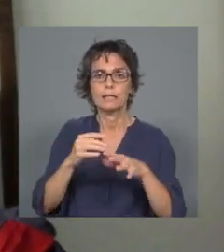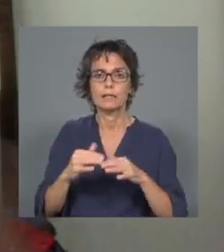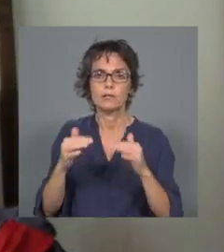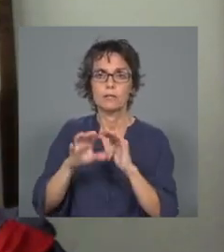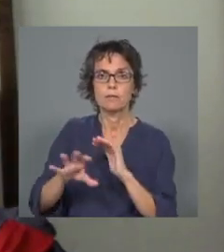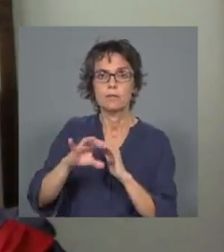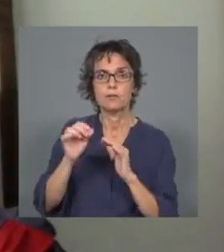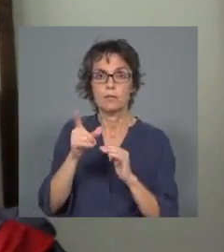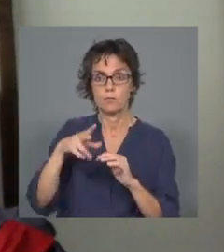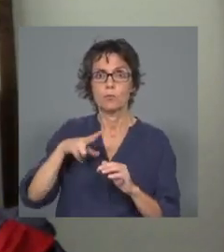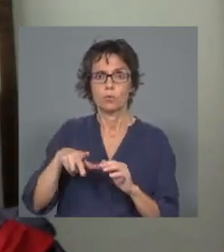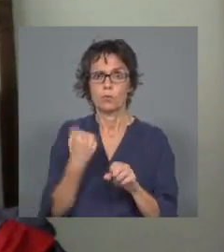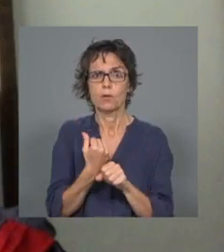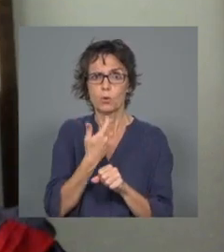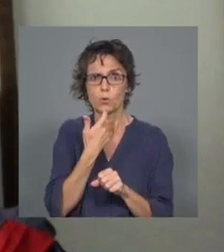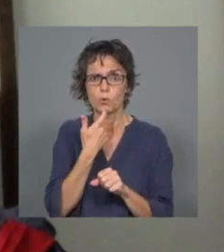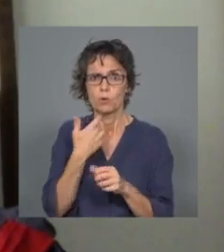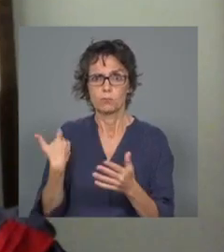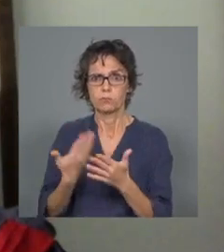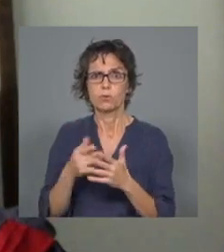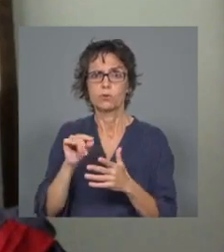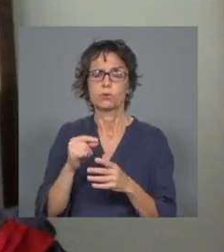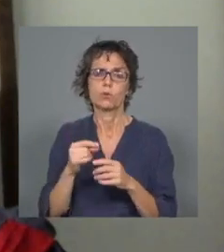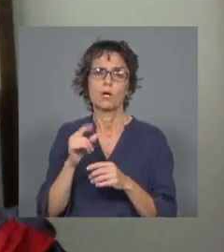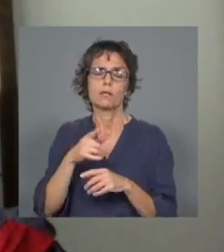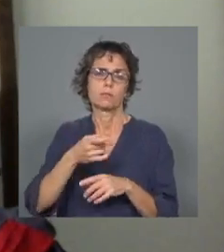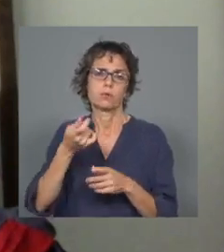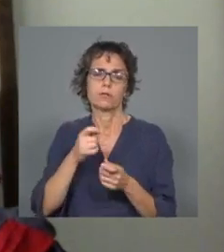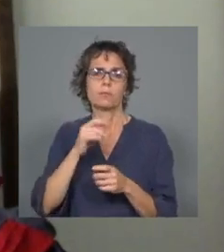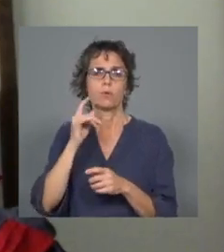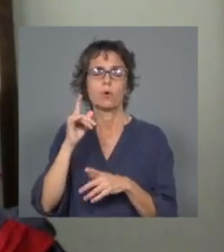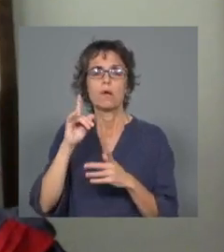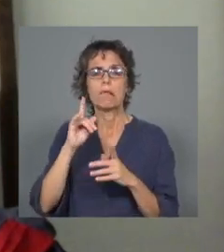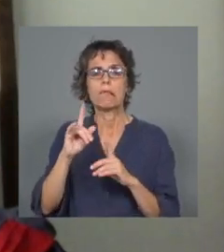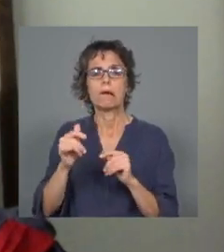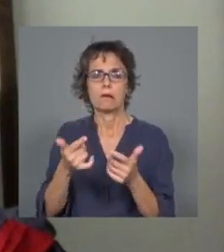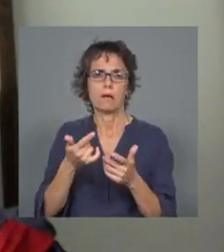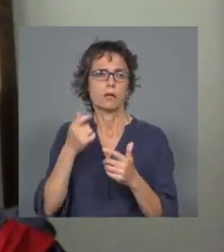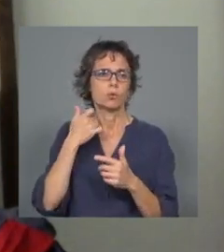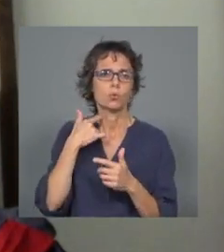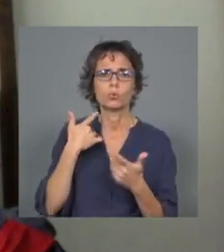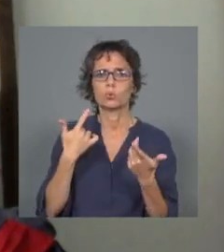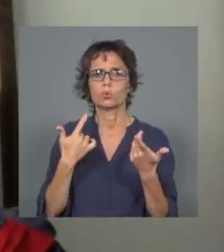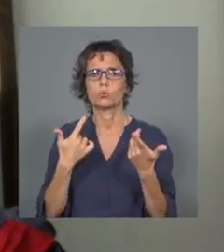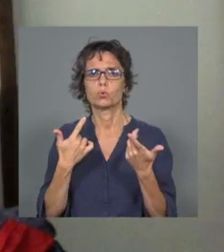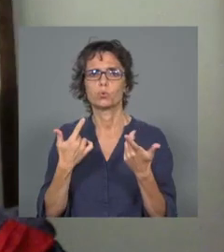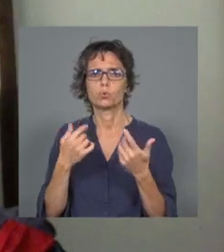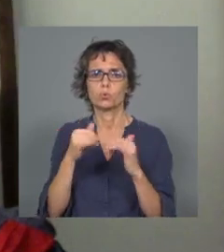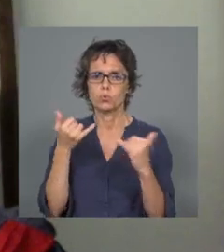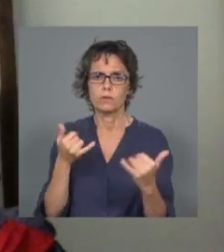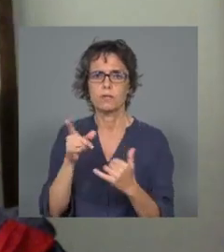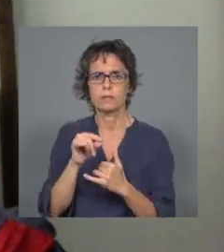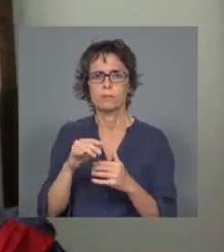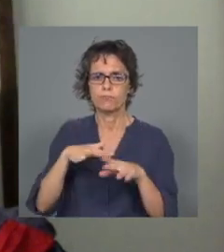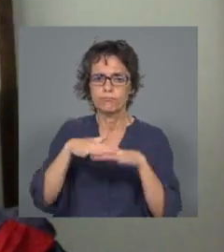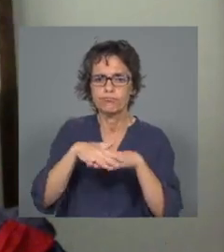Portugal fizemos muita coisa, desde criar um podcast, organizar inúmeros cursos e sessões online, com parceiros,